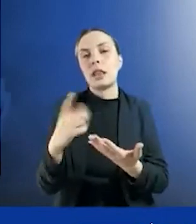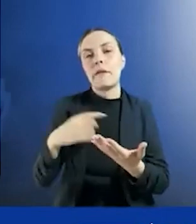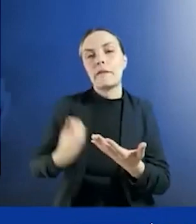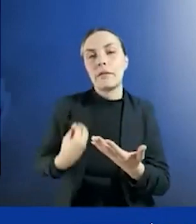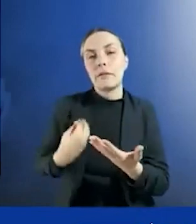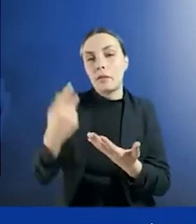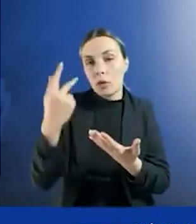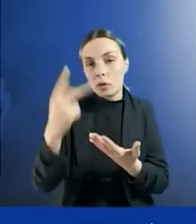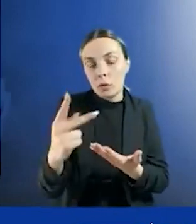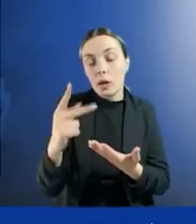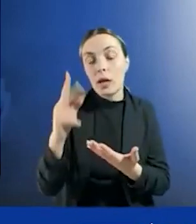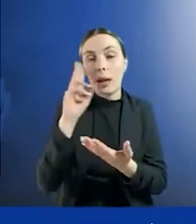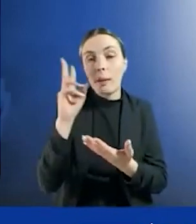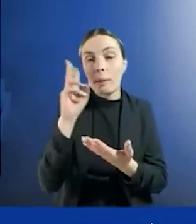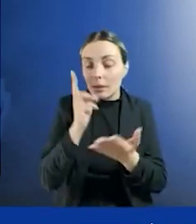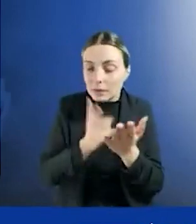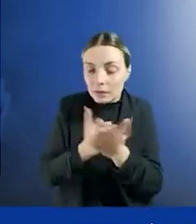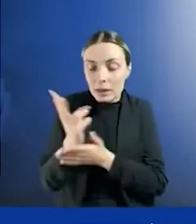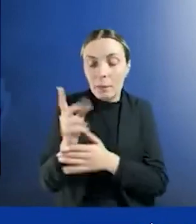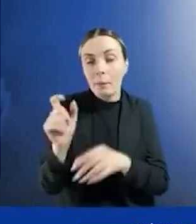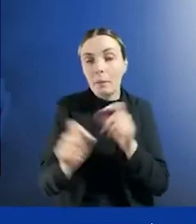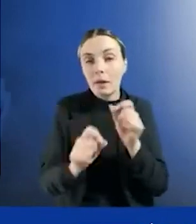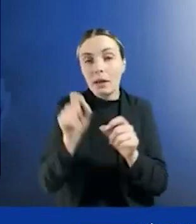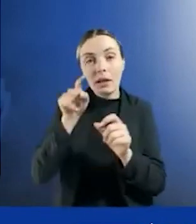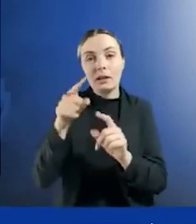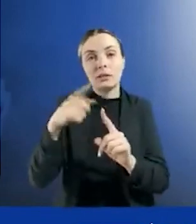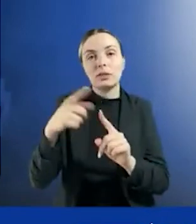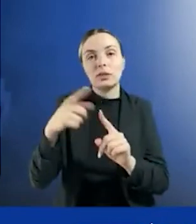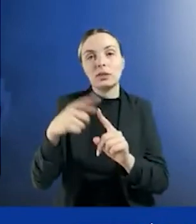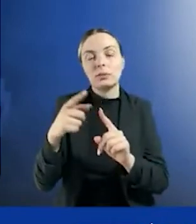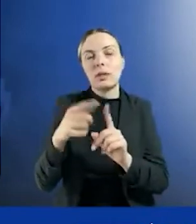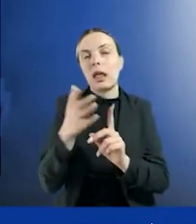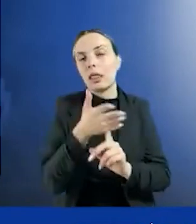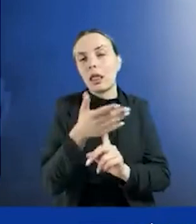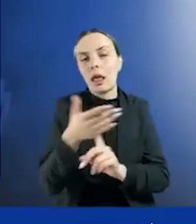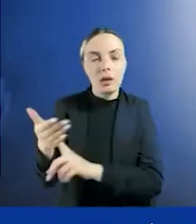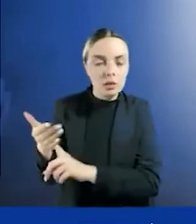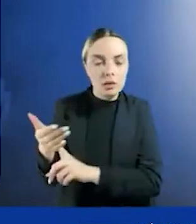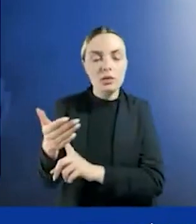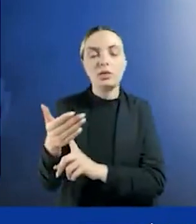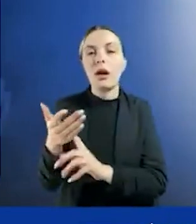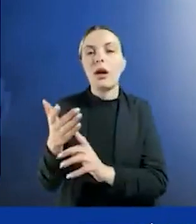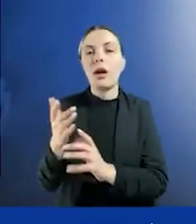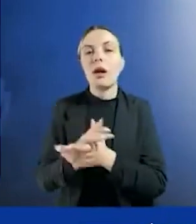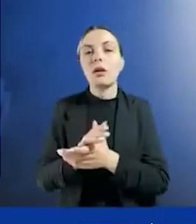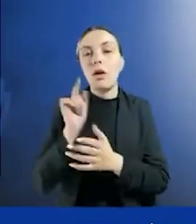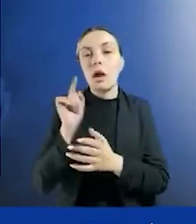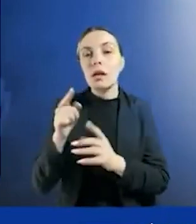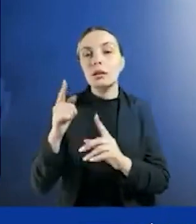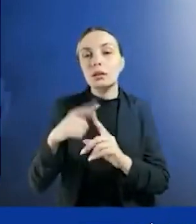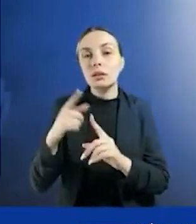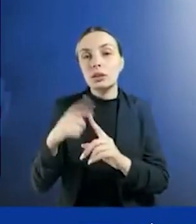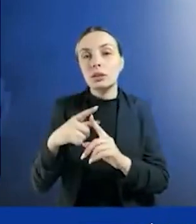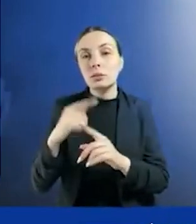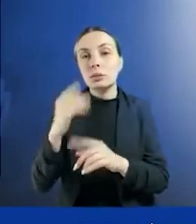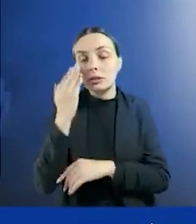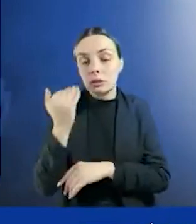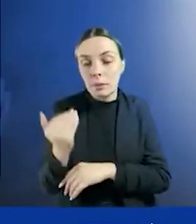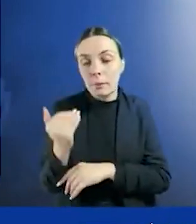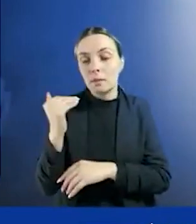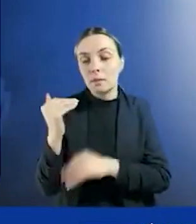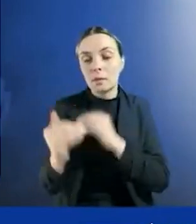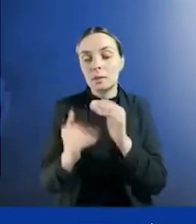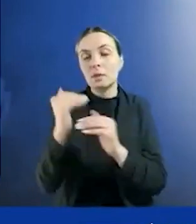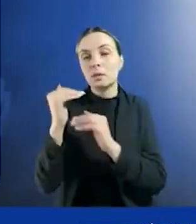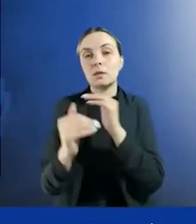sempre que é com esse tipo de tecnologia aplicada, com a aplicação prática dos saberes desenvolvidos